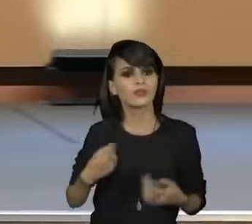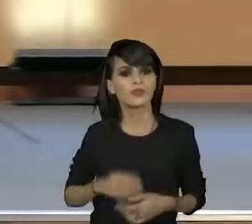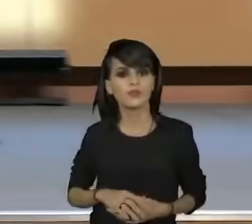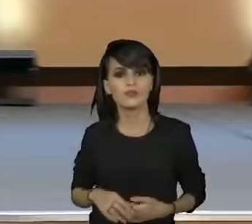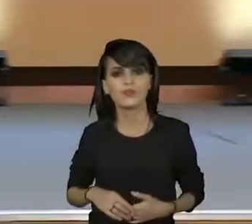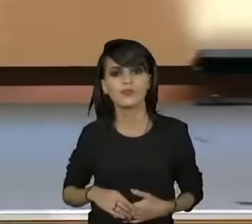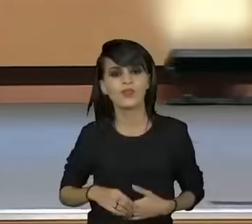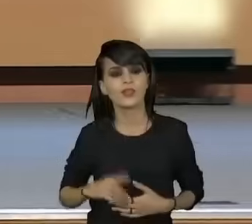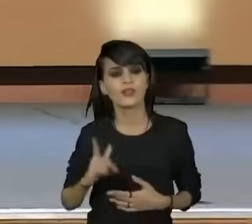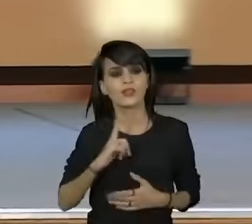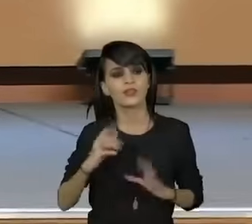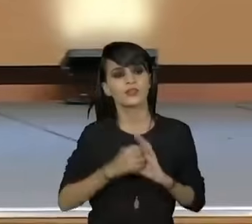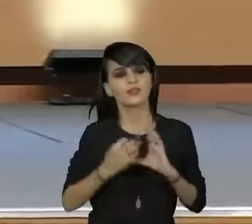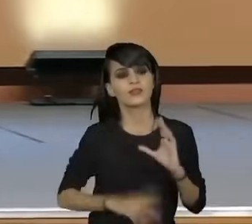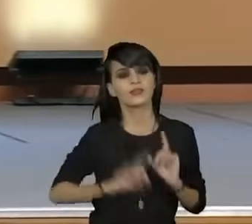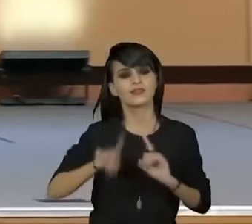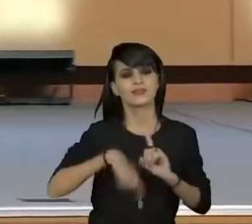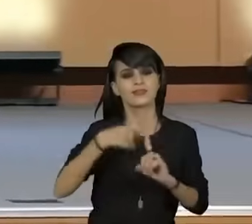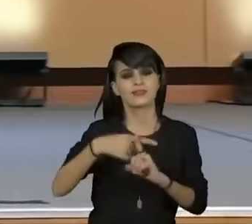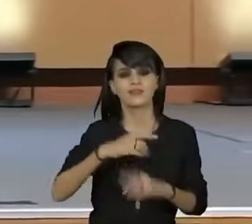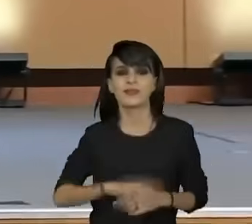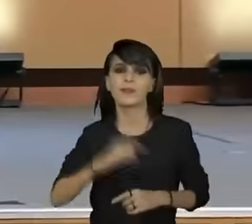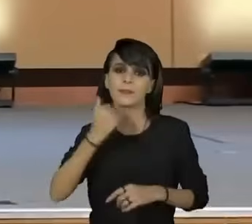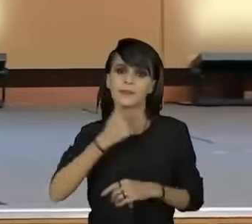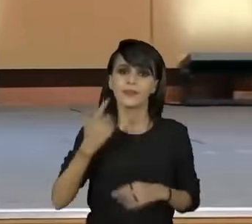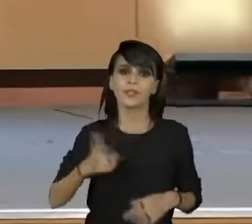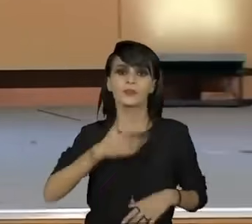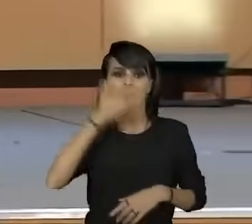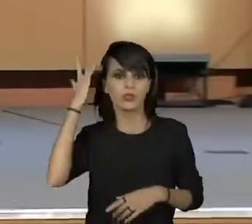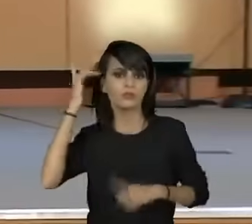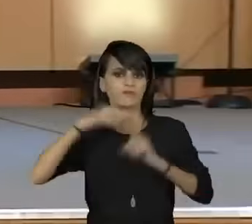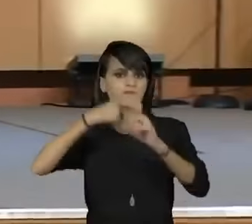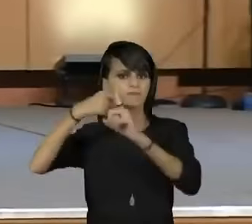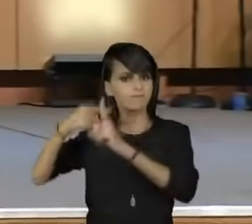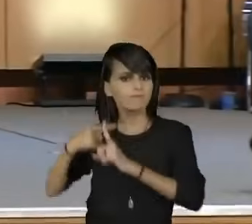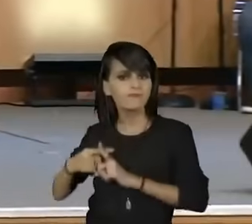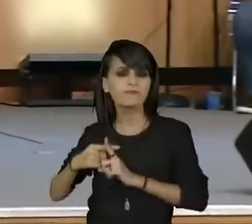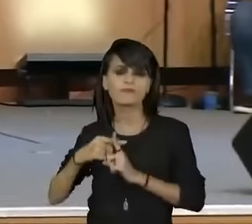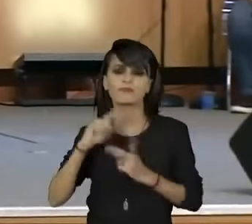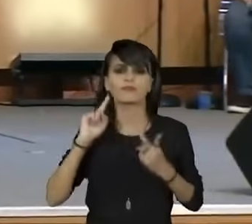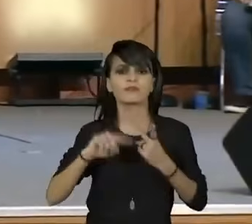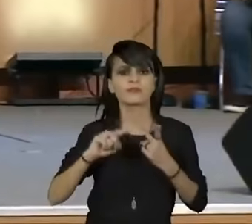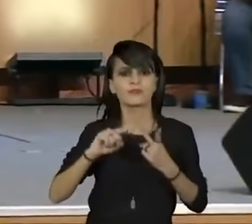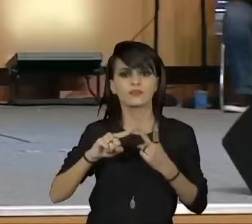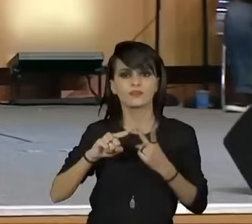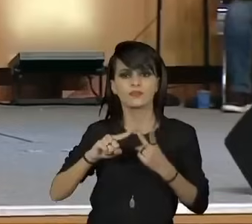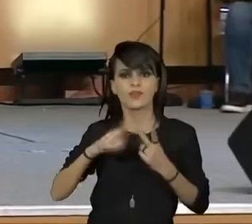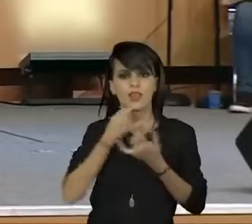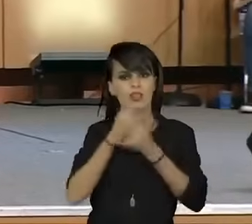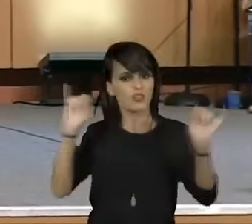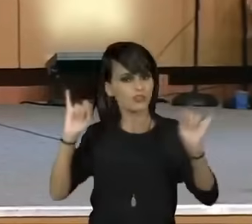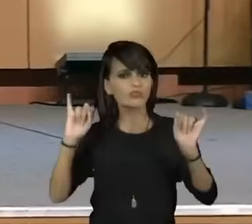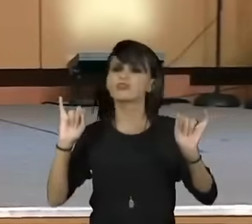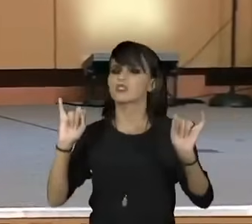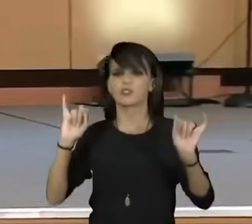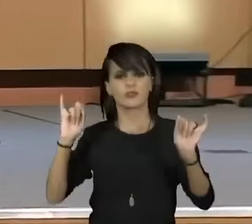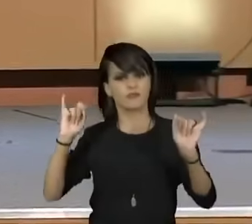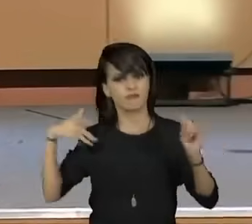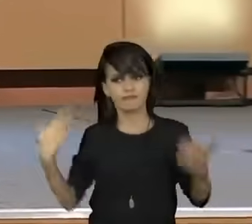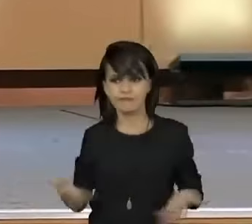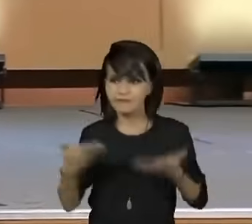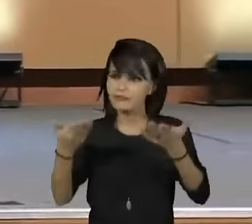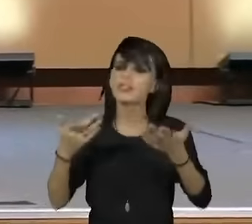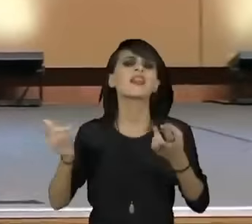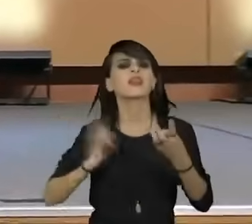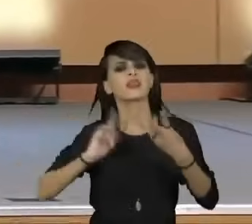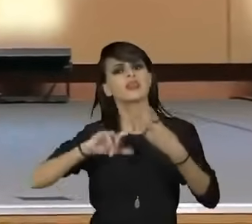características positivas primeiro é uma pessoa otimista segundo não desperdiça energia terceiro